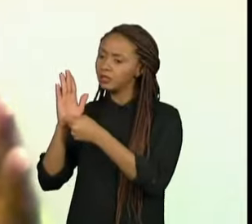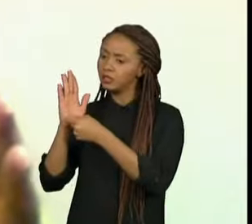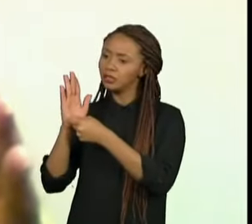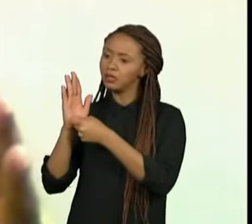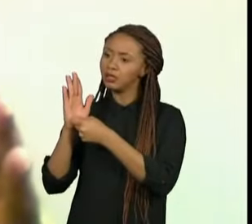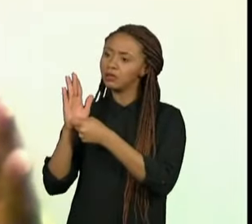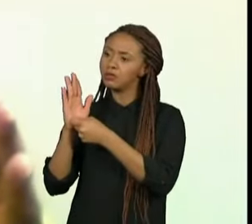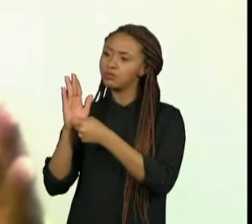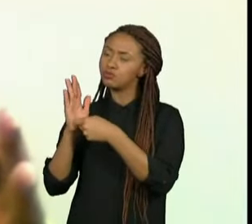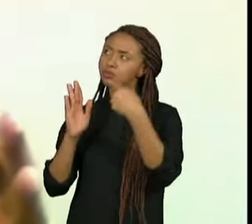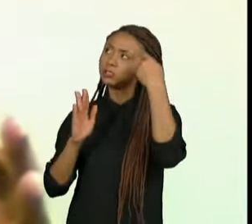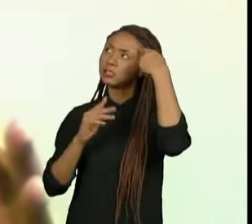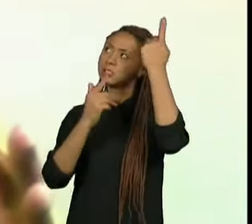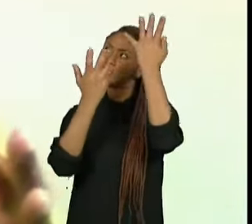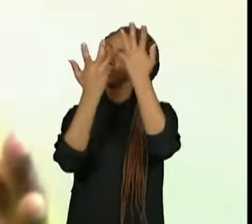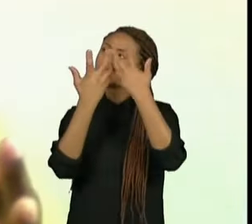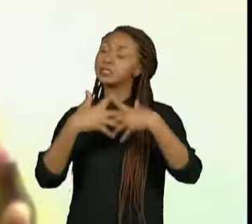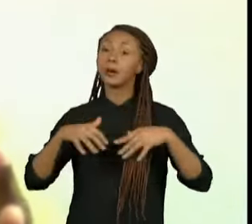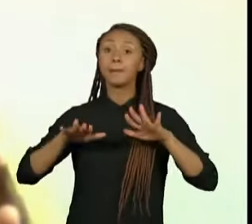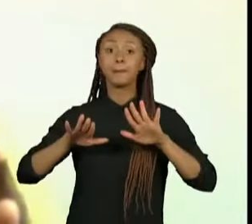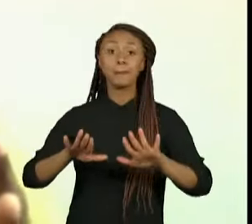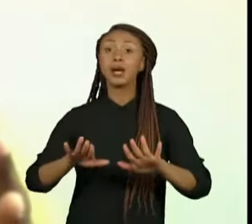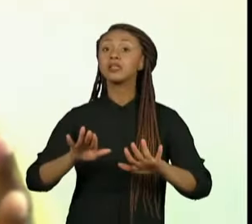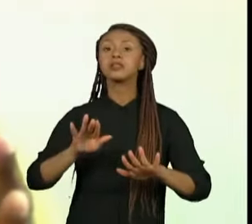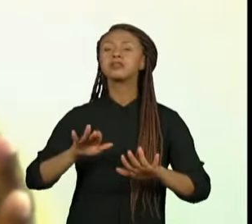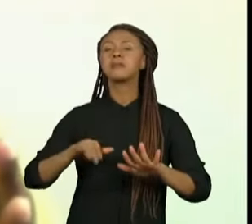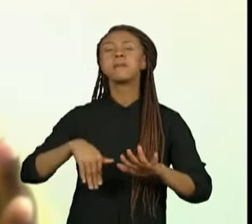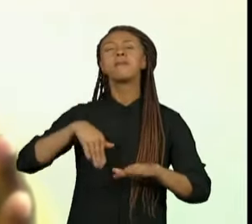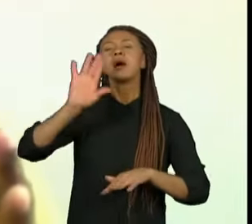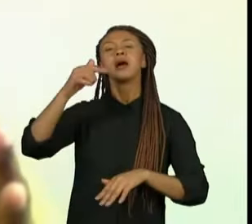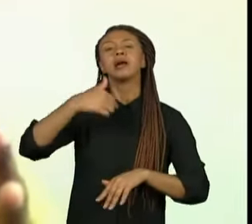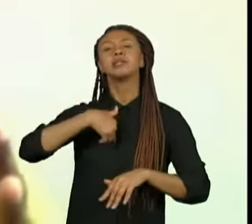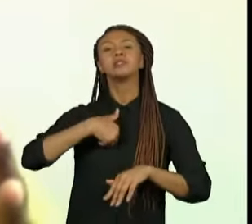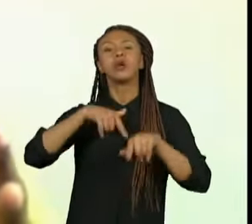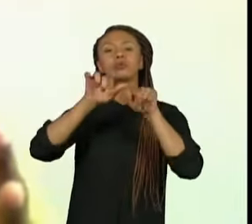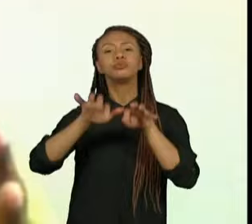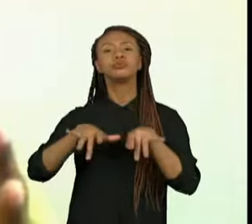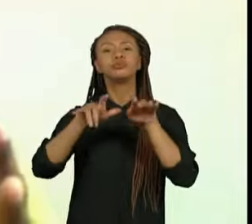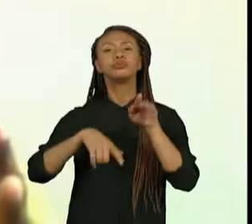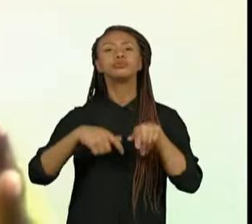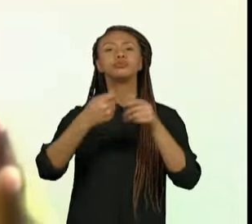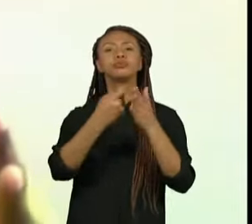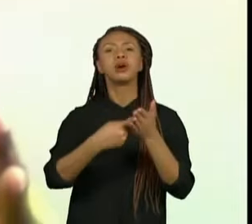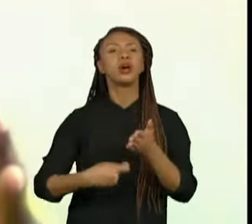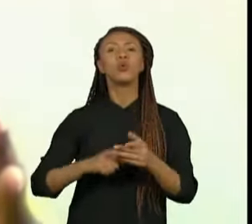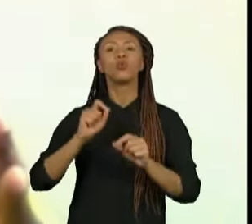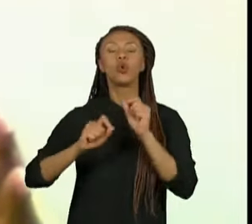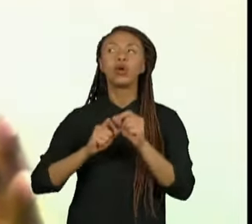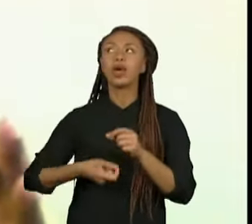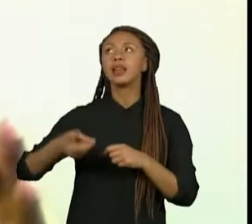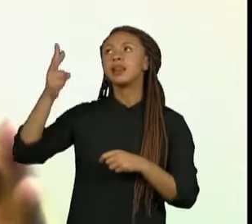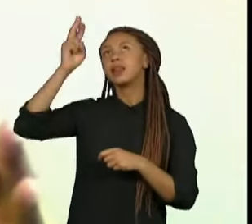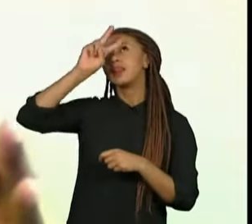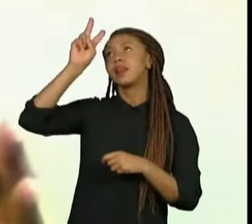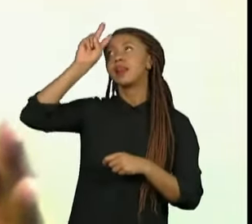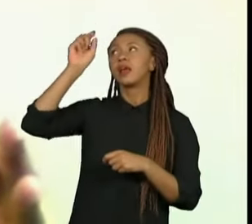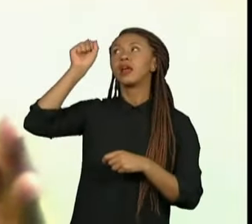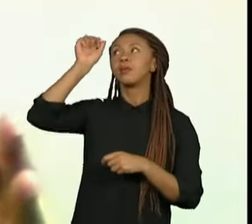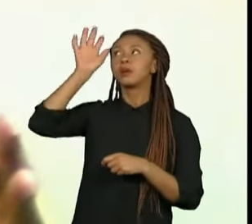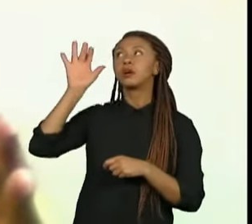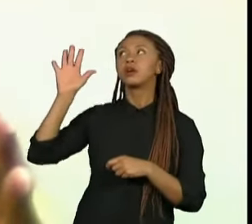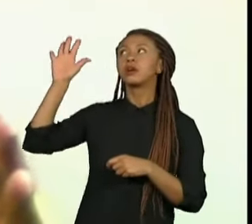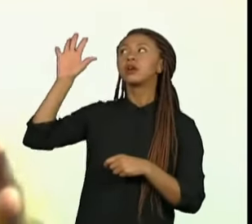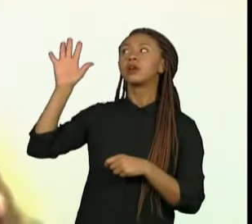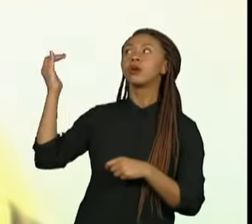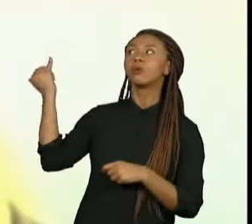me gera o texto são lembranças e são imagens, são fatos, é aquilo que eu ouço,